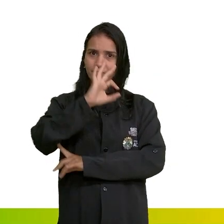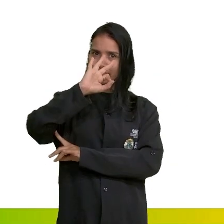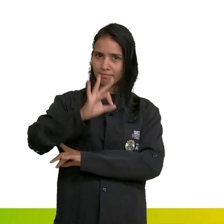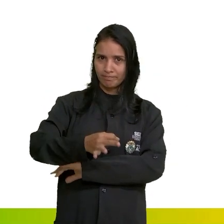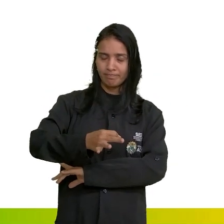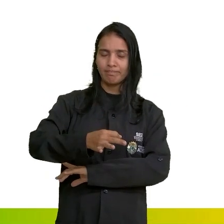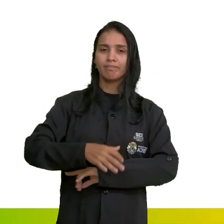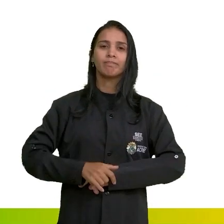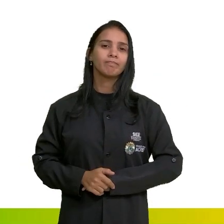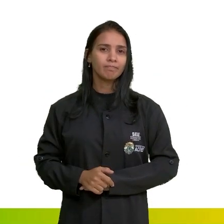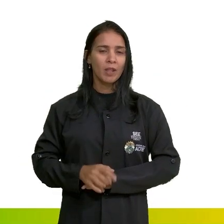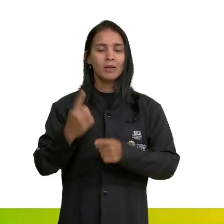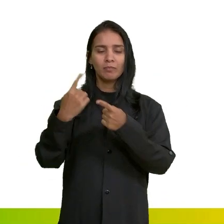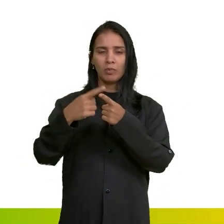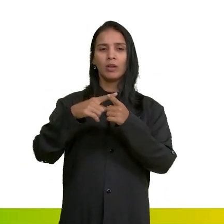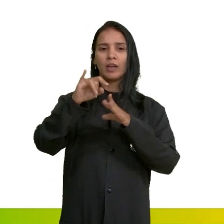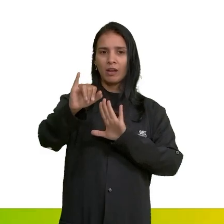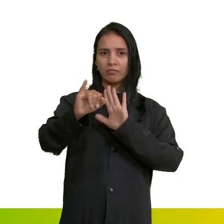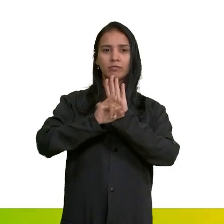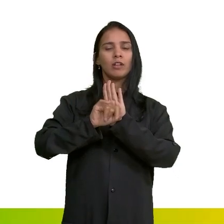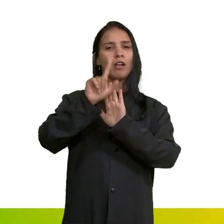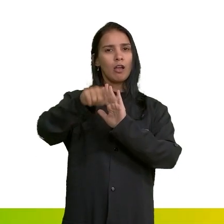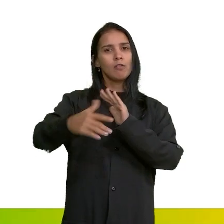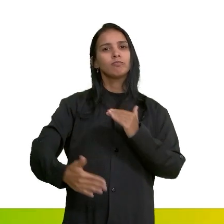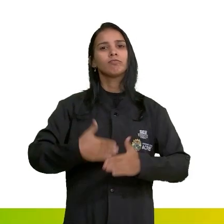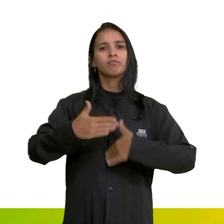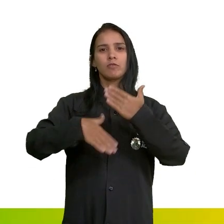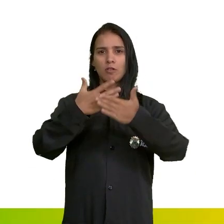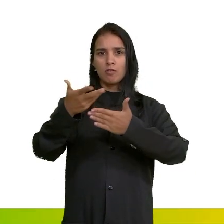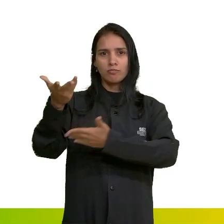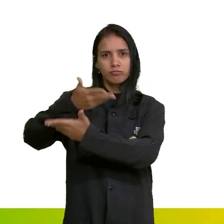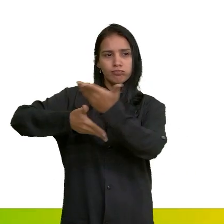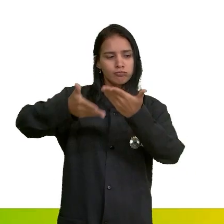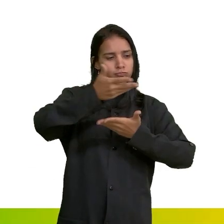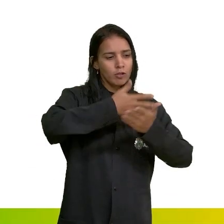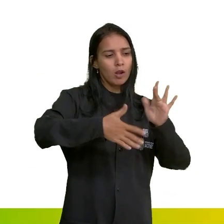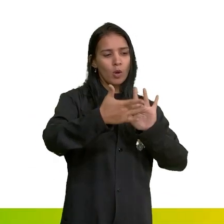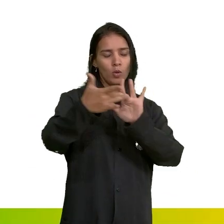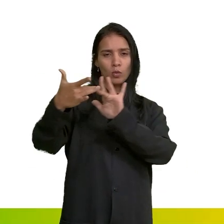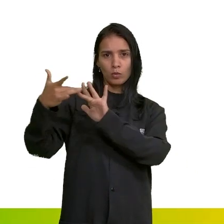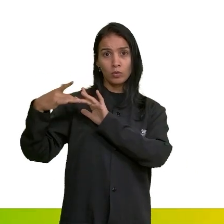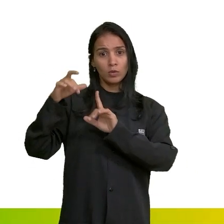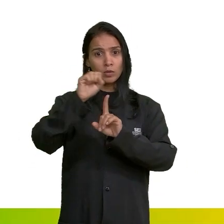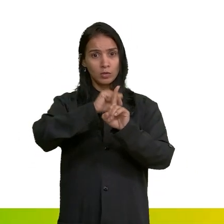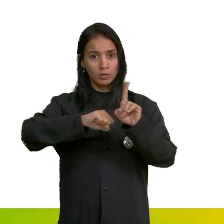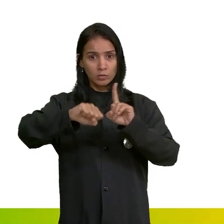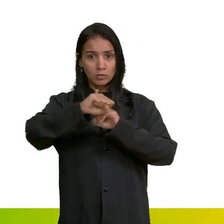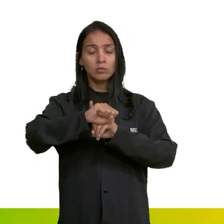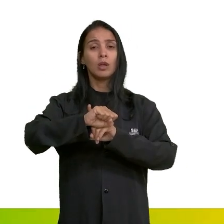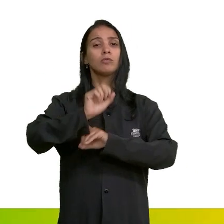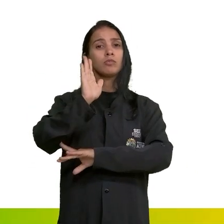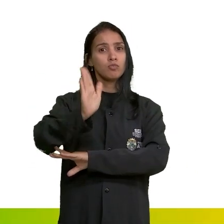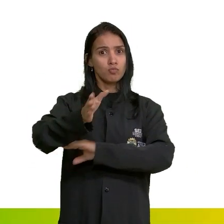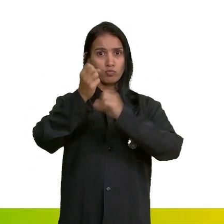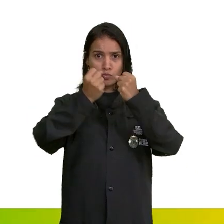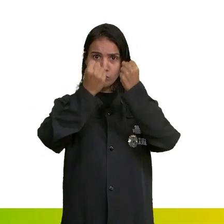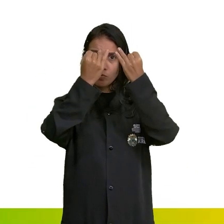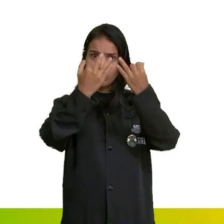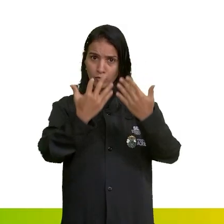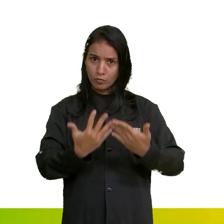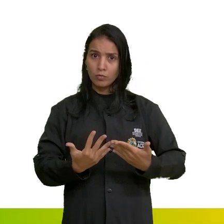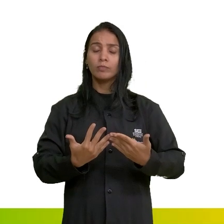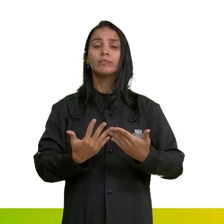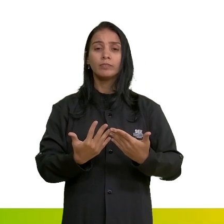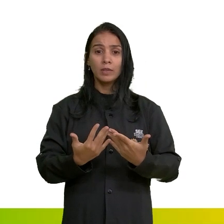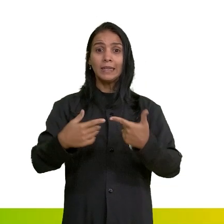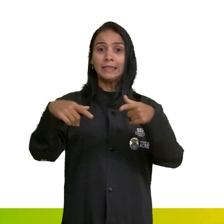correta. A identidade é construída nas interações sociais, conforme eu ponderei para vocês no início da videoaula,